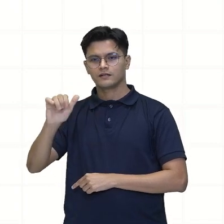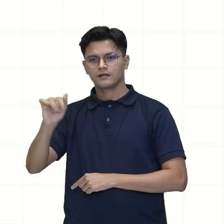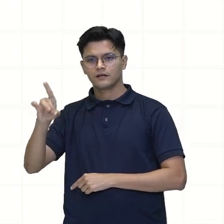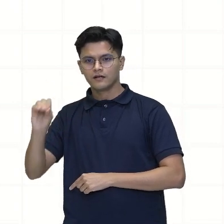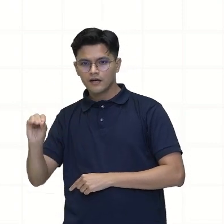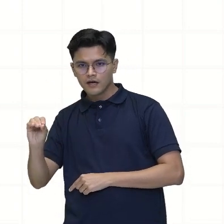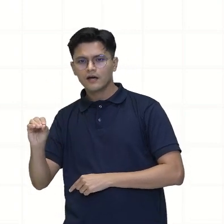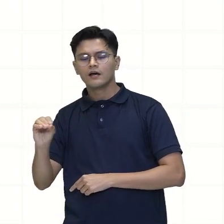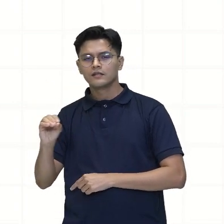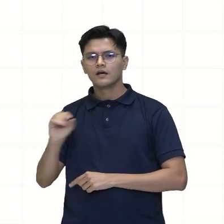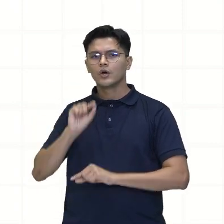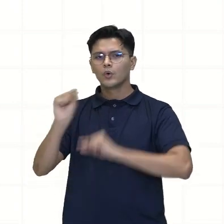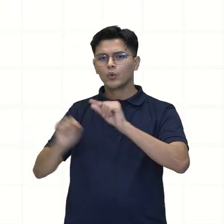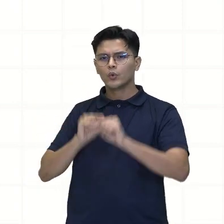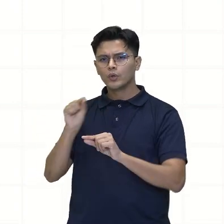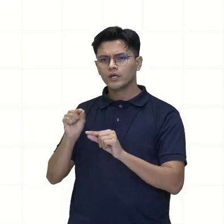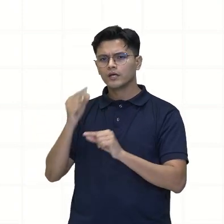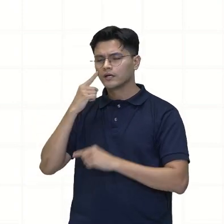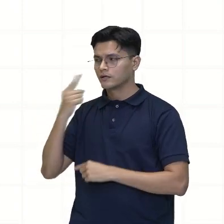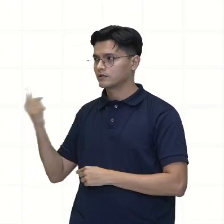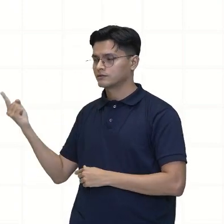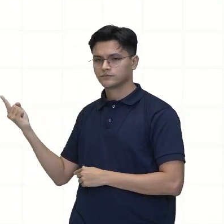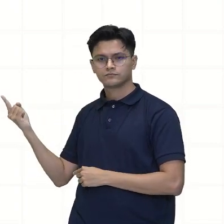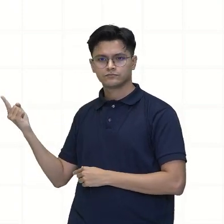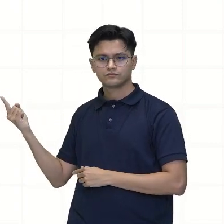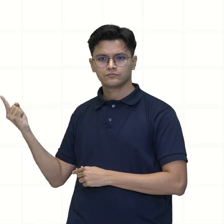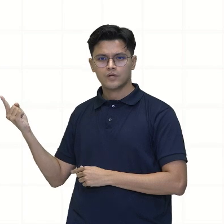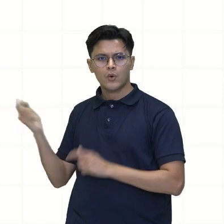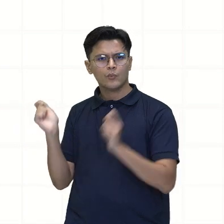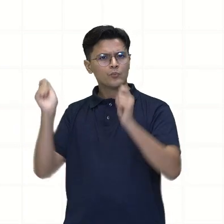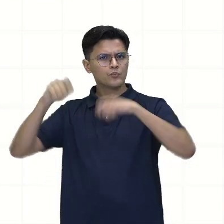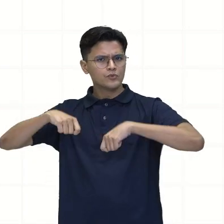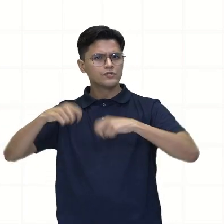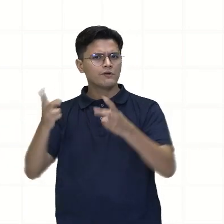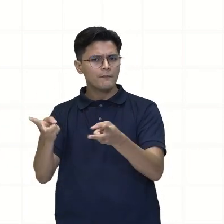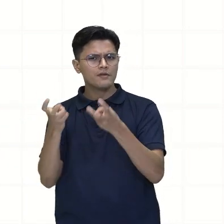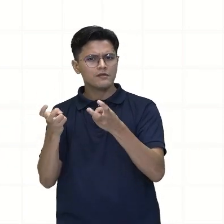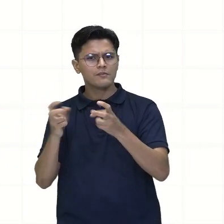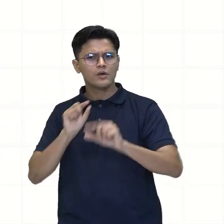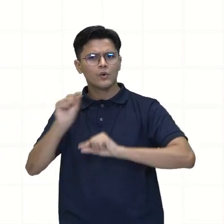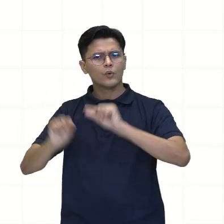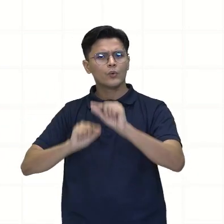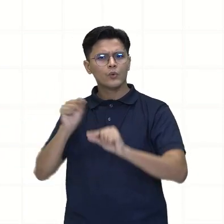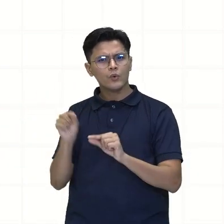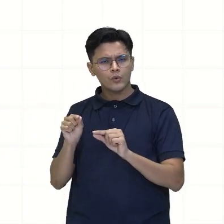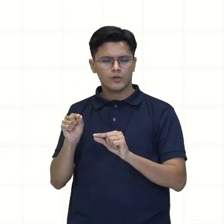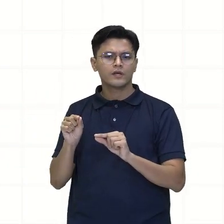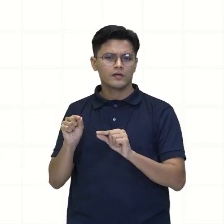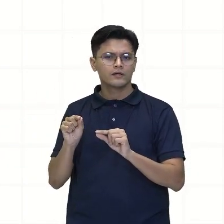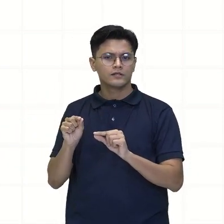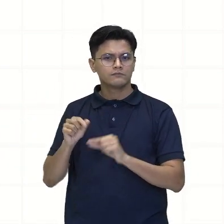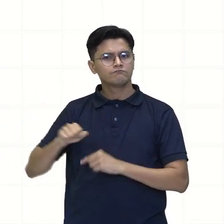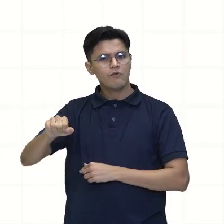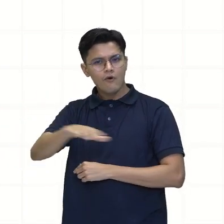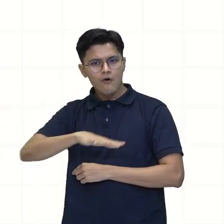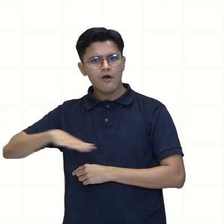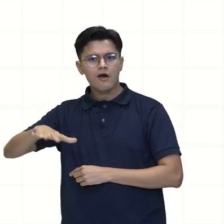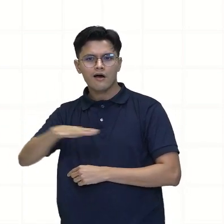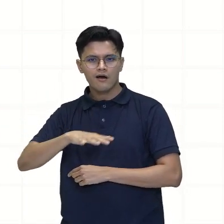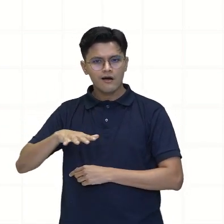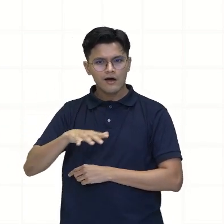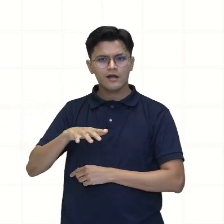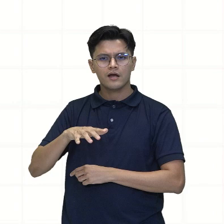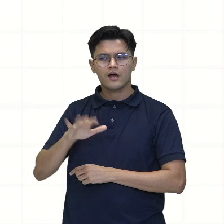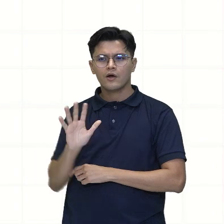gente verifica nesse mapa a área irrigada dos estabelecimentos